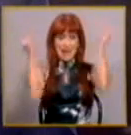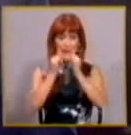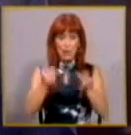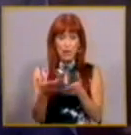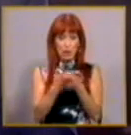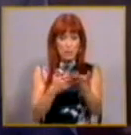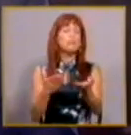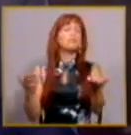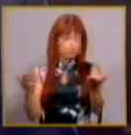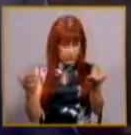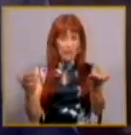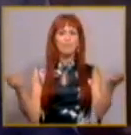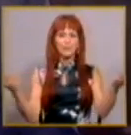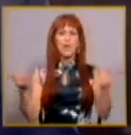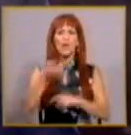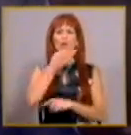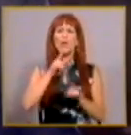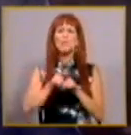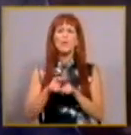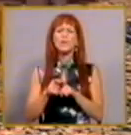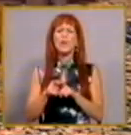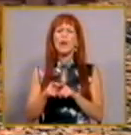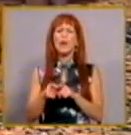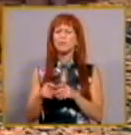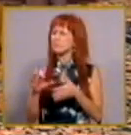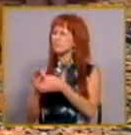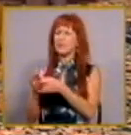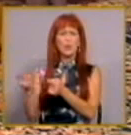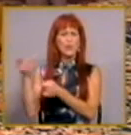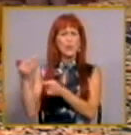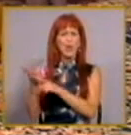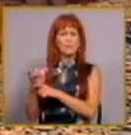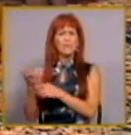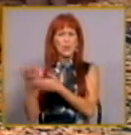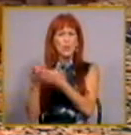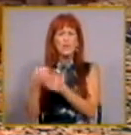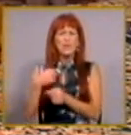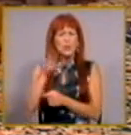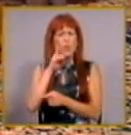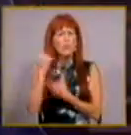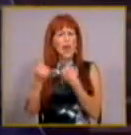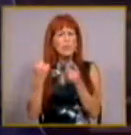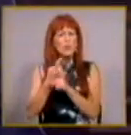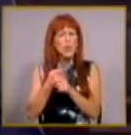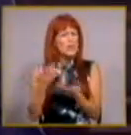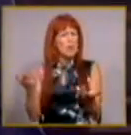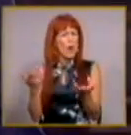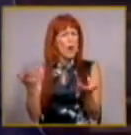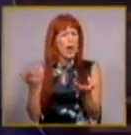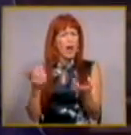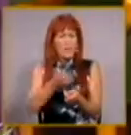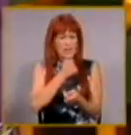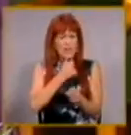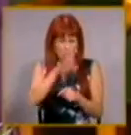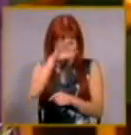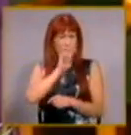da economia, com certeza. Mas tudo isso passa pela negociação com a Troika, não é? Pois, mas eu peço desculpa, algumas coisas não passam sequer, são medidas